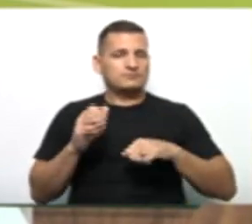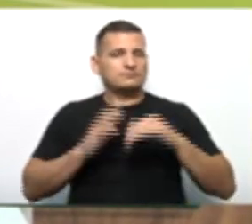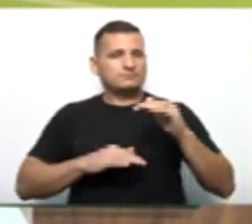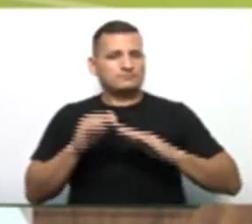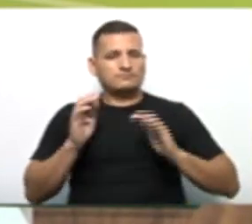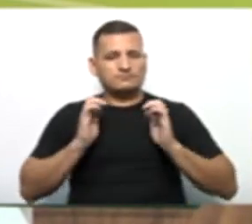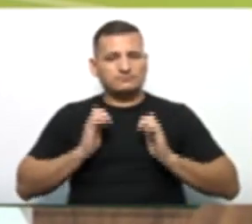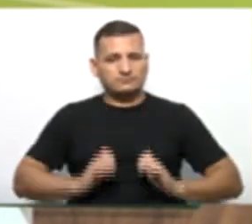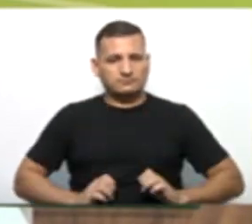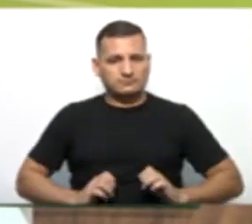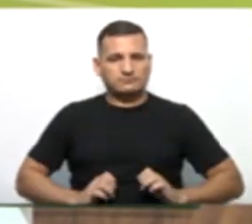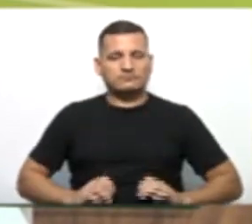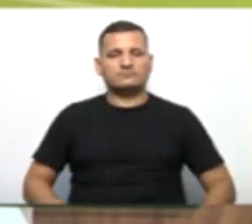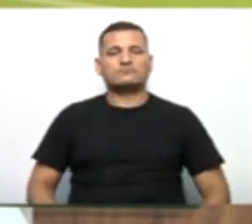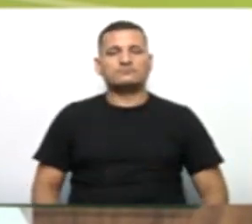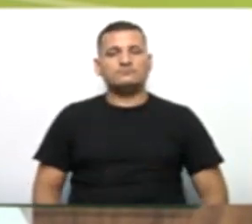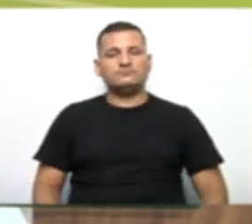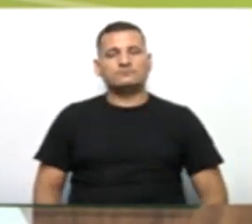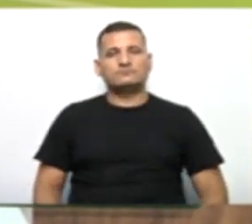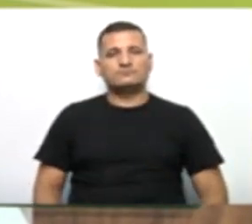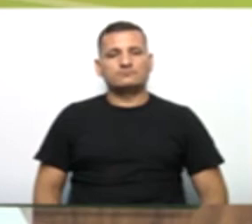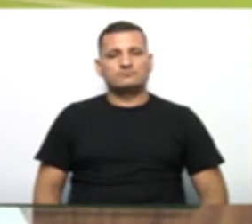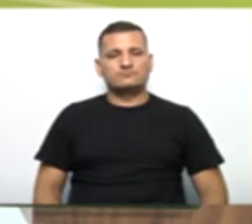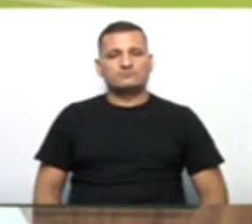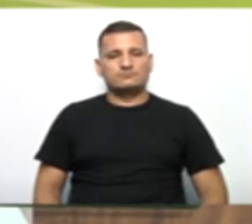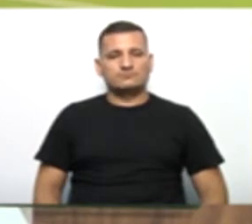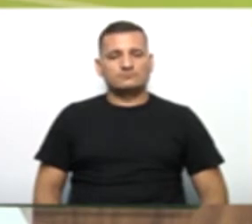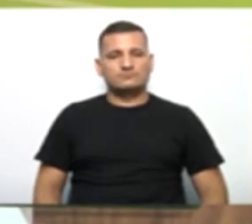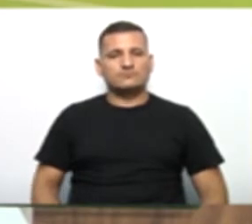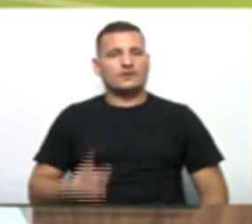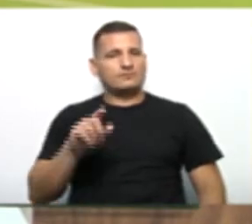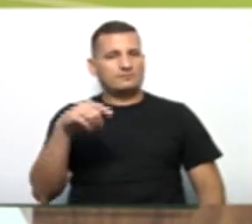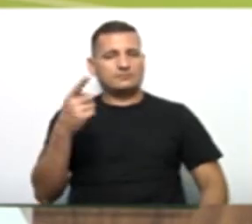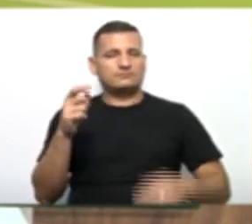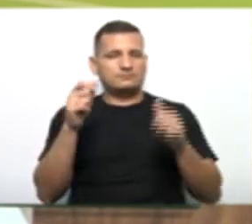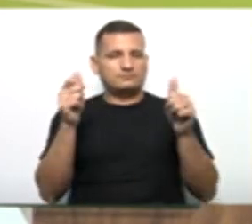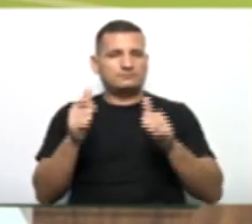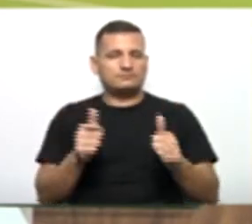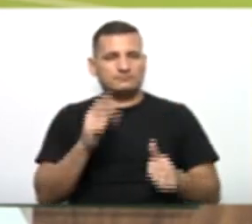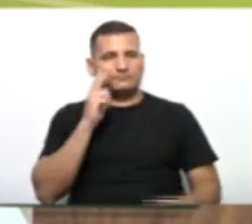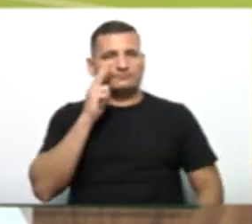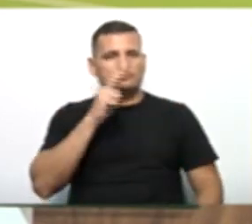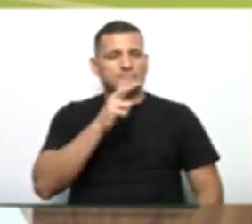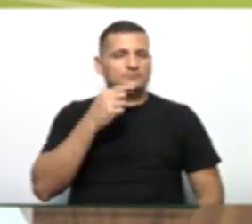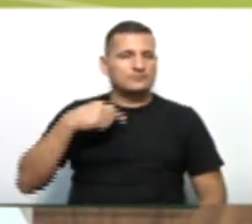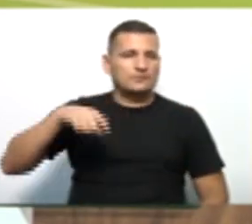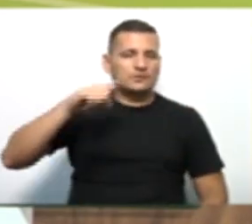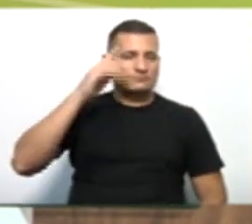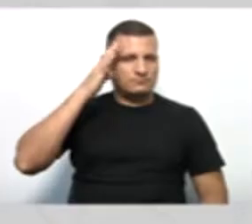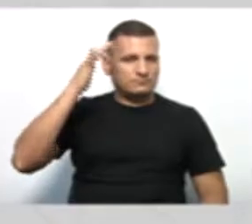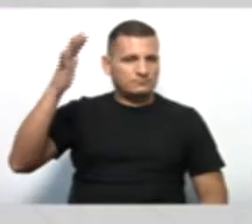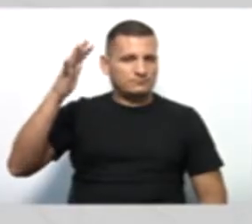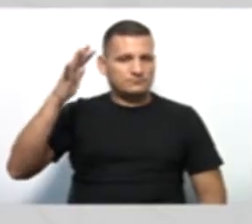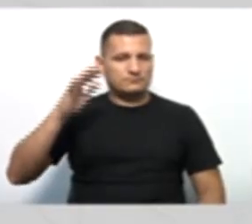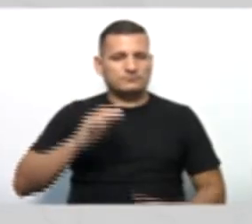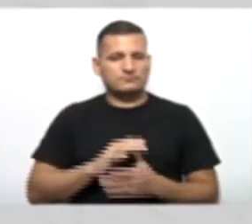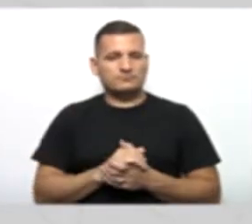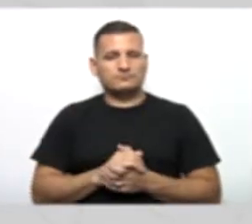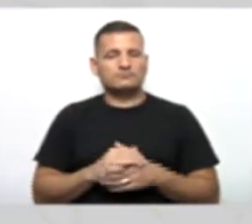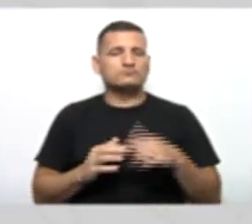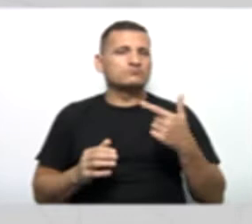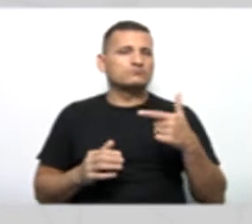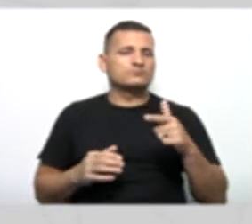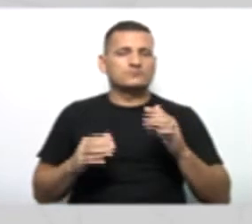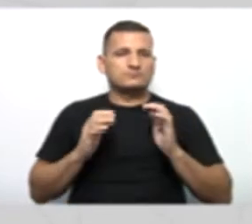podemos ver no próximo da próxima imagem do nosso conteúdo onde nós vamos refletir sobre essa questão não